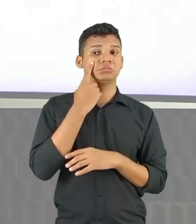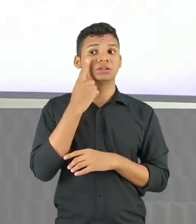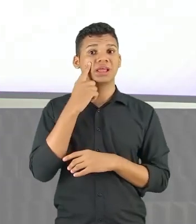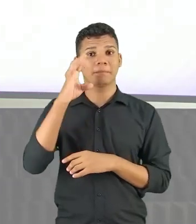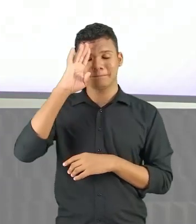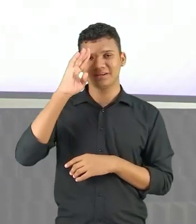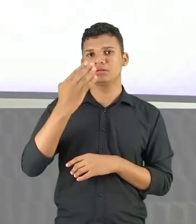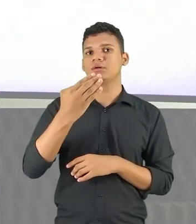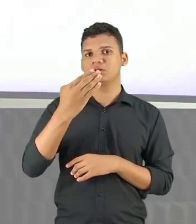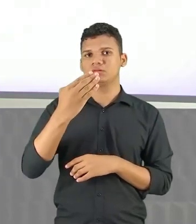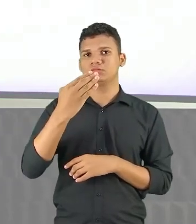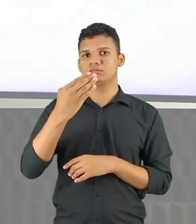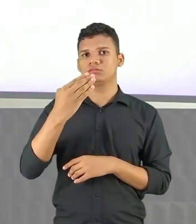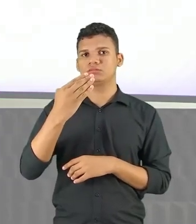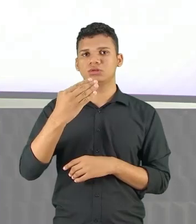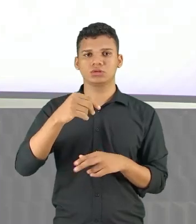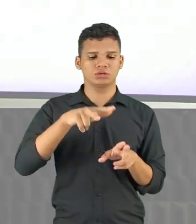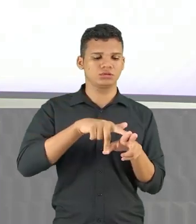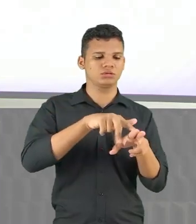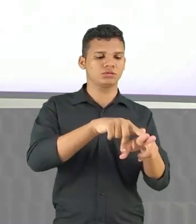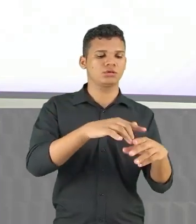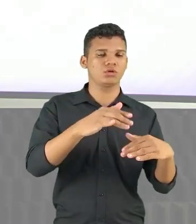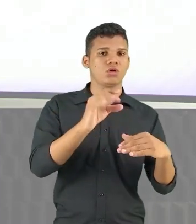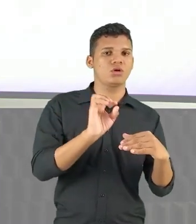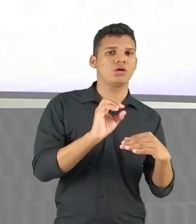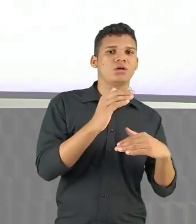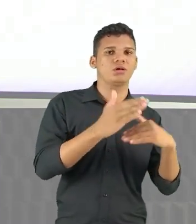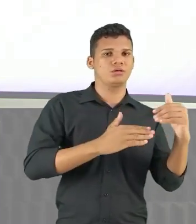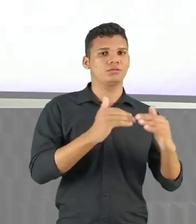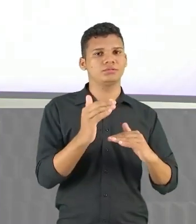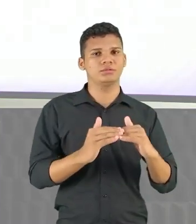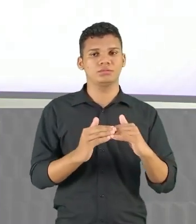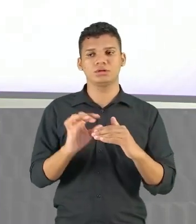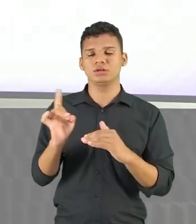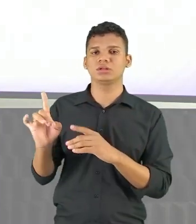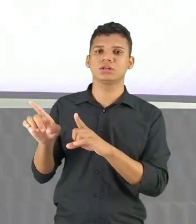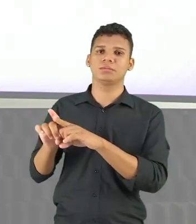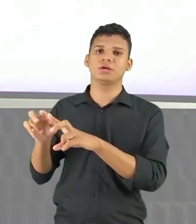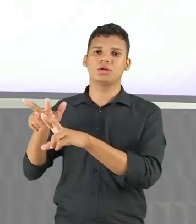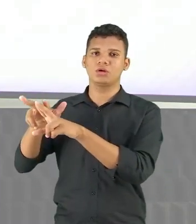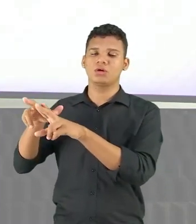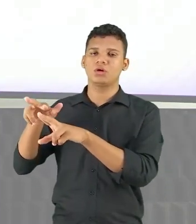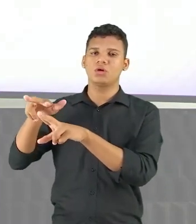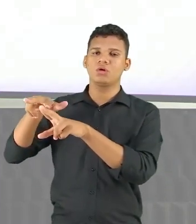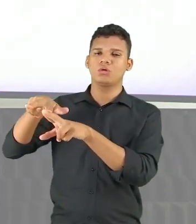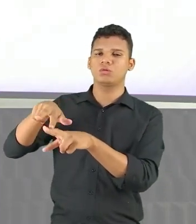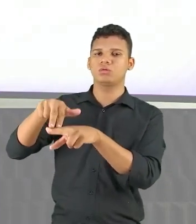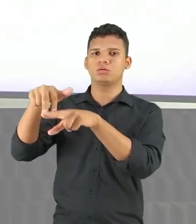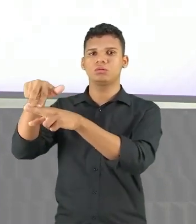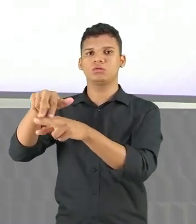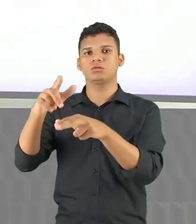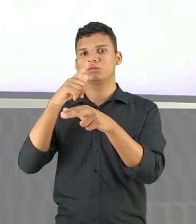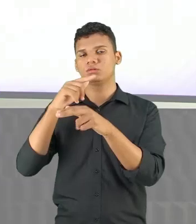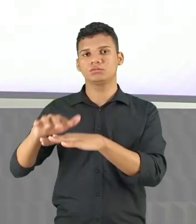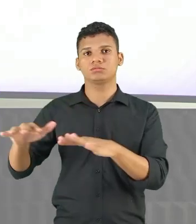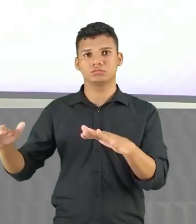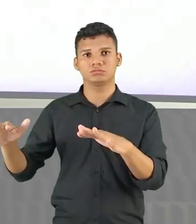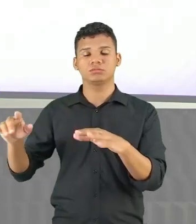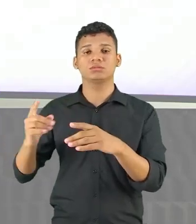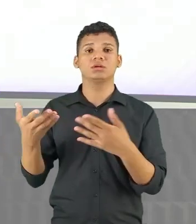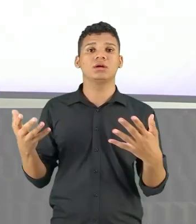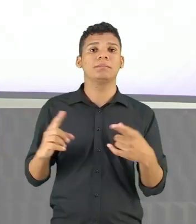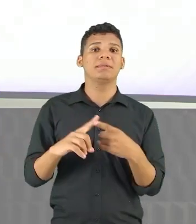principal? Ou letra E, eles indicaram a autonomia dos praticantes de skate. Então, para a